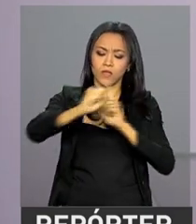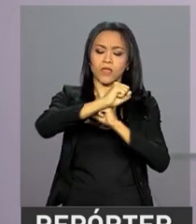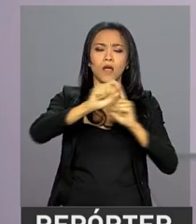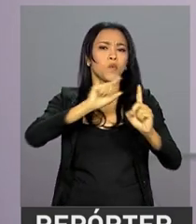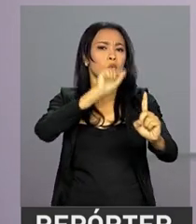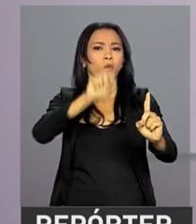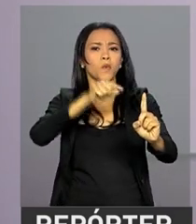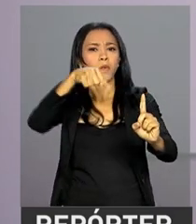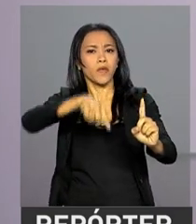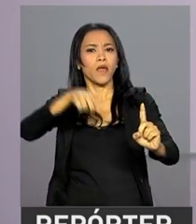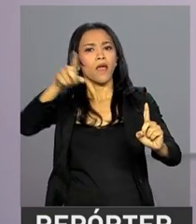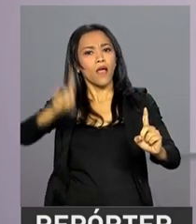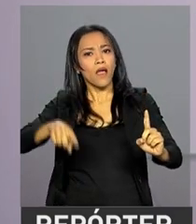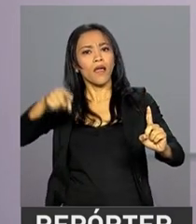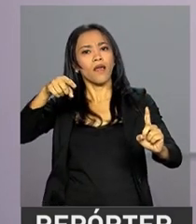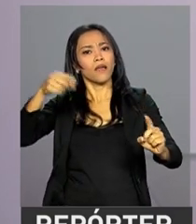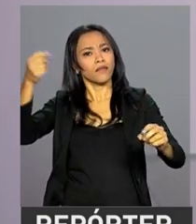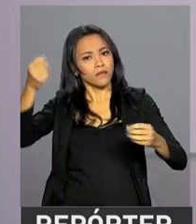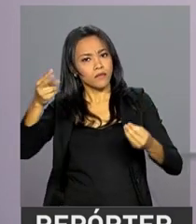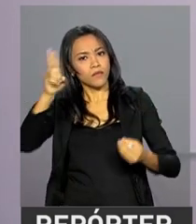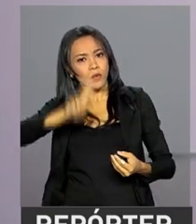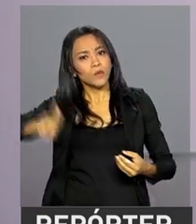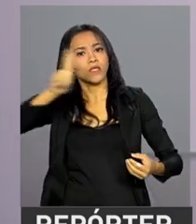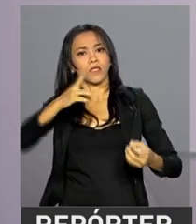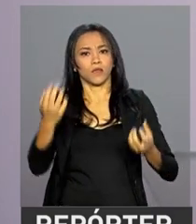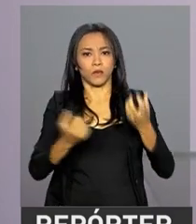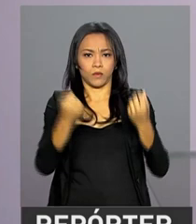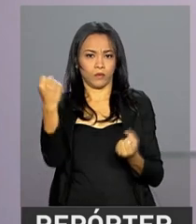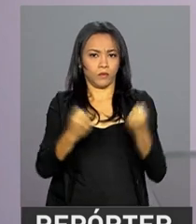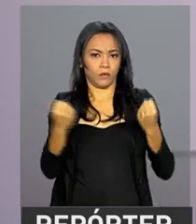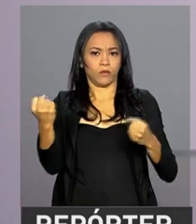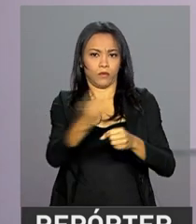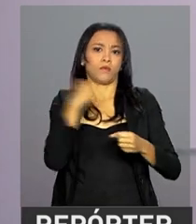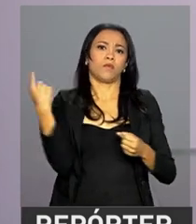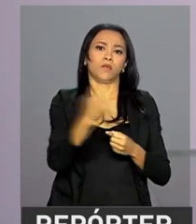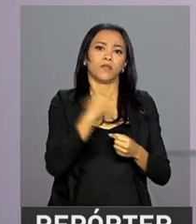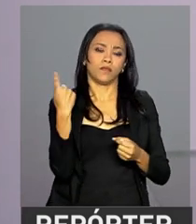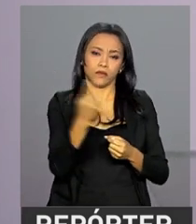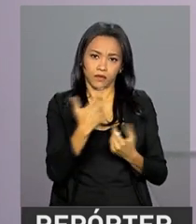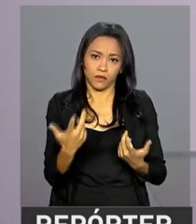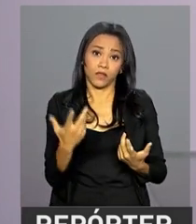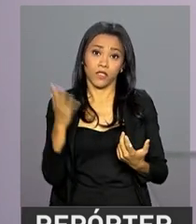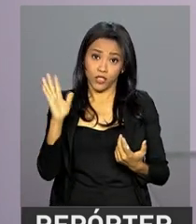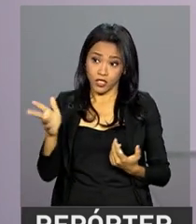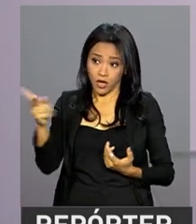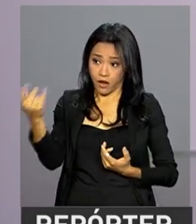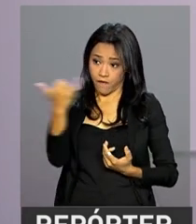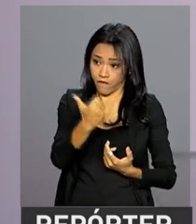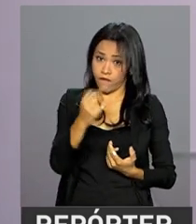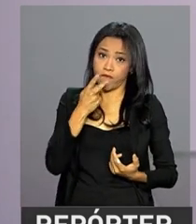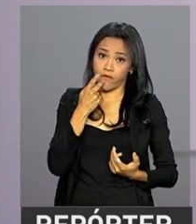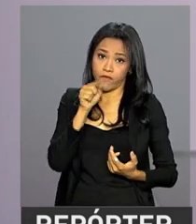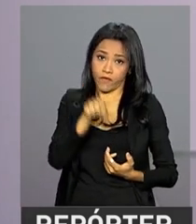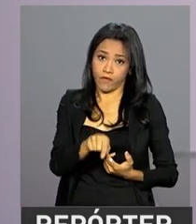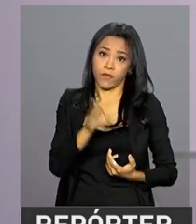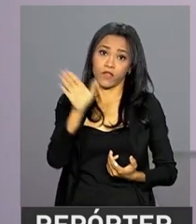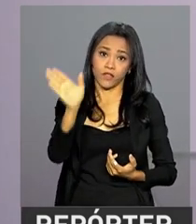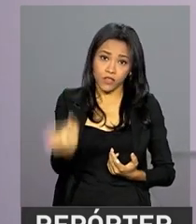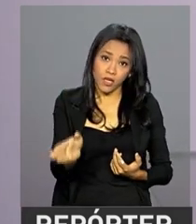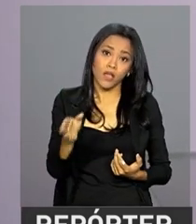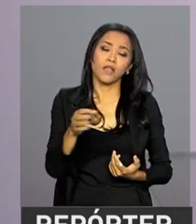não por meio de ambulâncias e vejam que tal como ricardo acabou de mencionar a questão